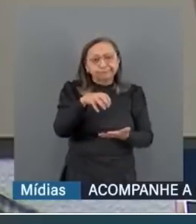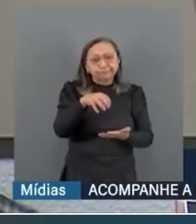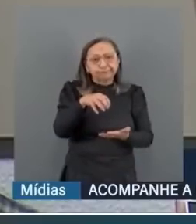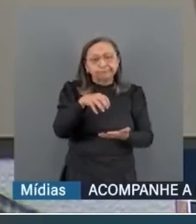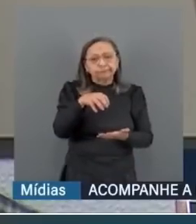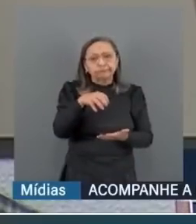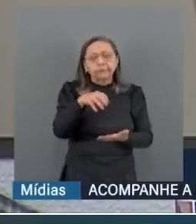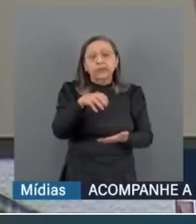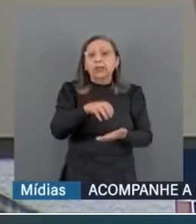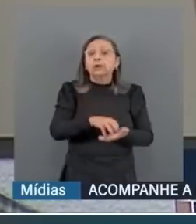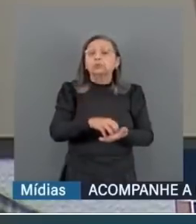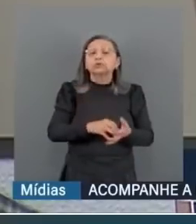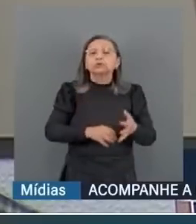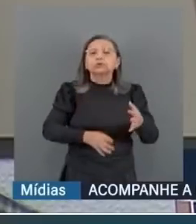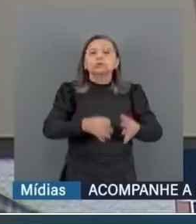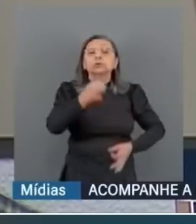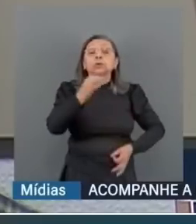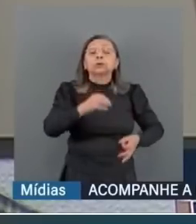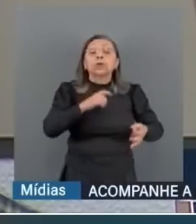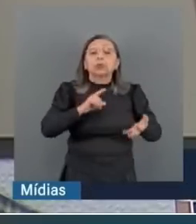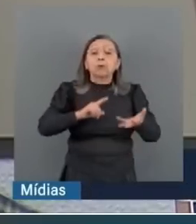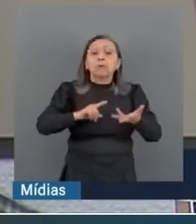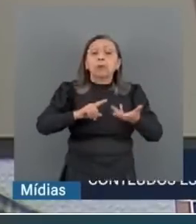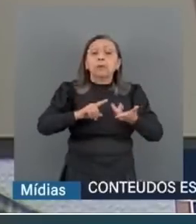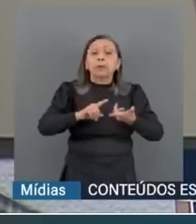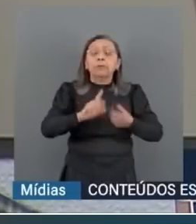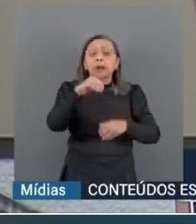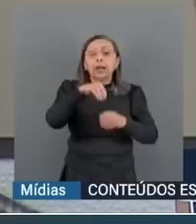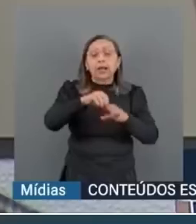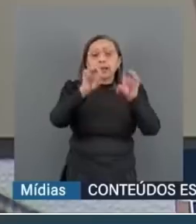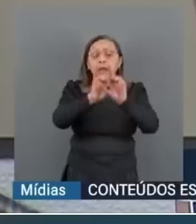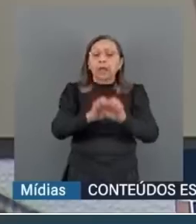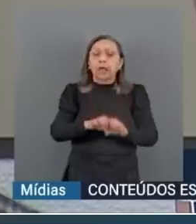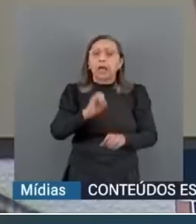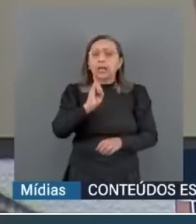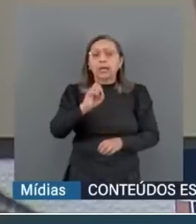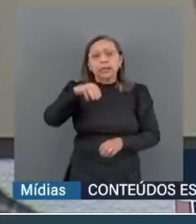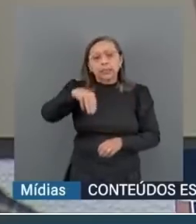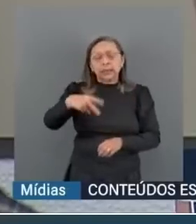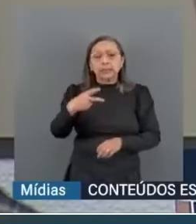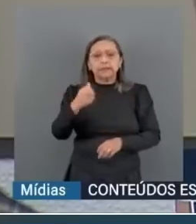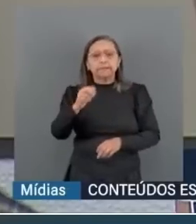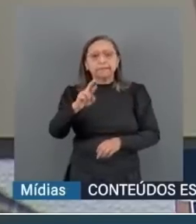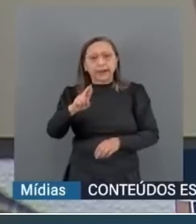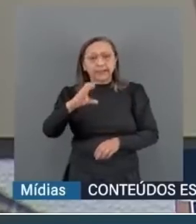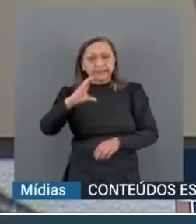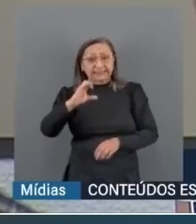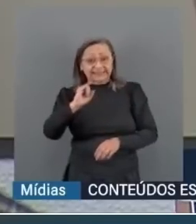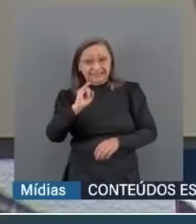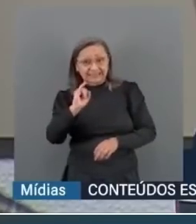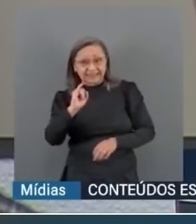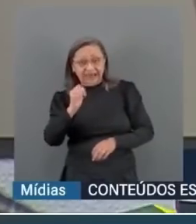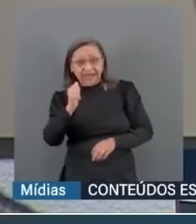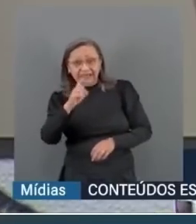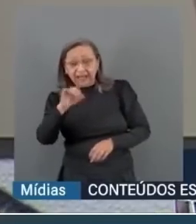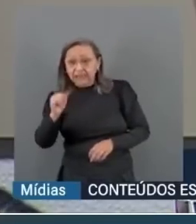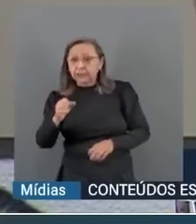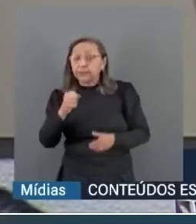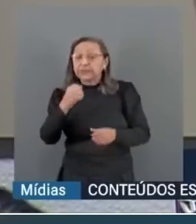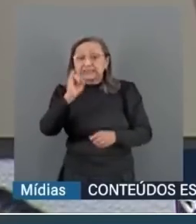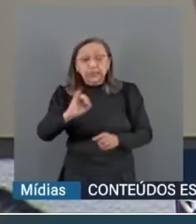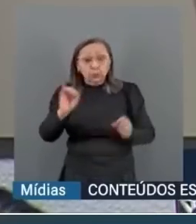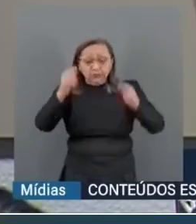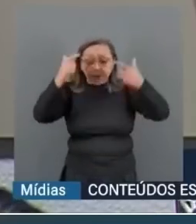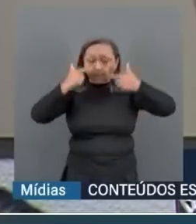foi criada pela sociedade civil brasileira. Nós, essa vaga é nossa. Nós estamos permitindo, por um intervalo